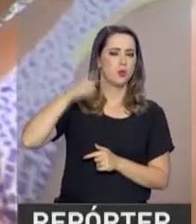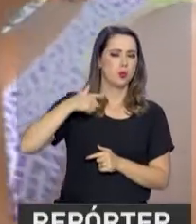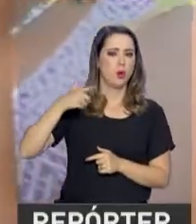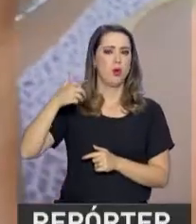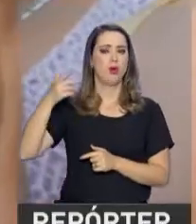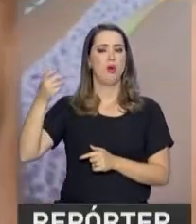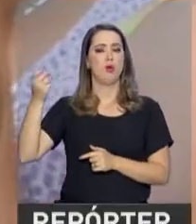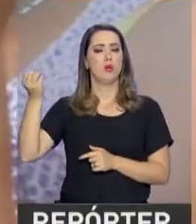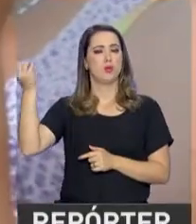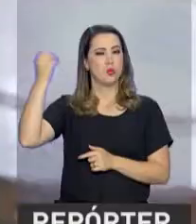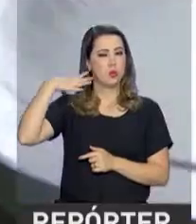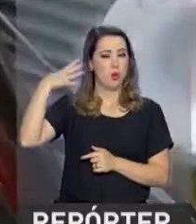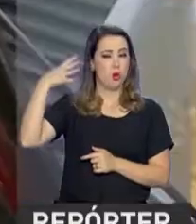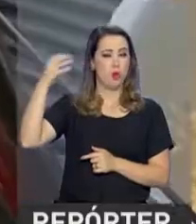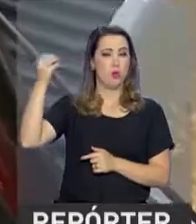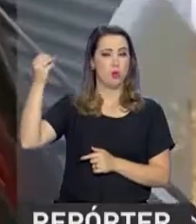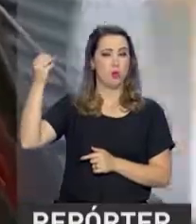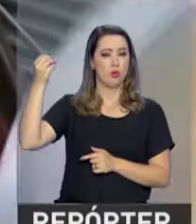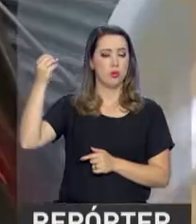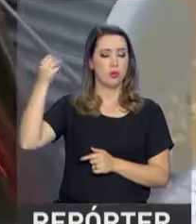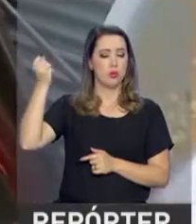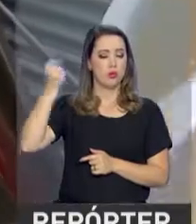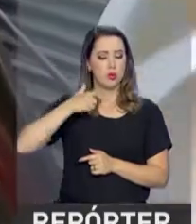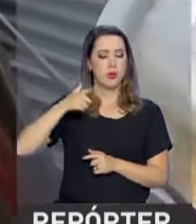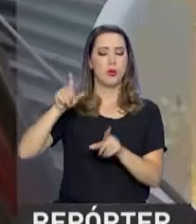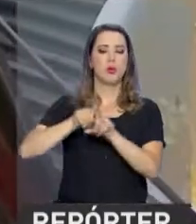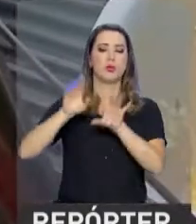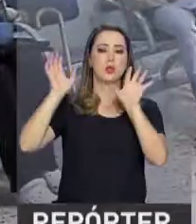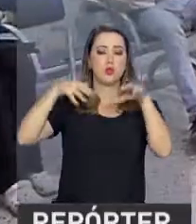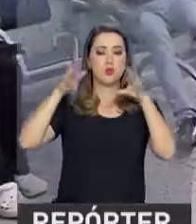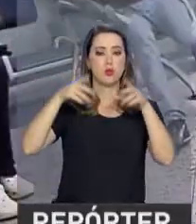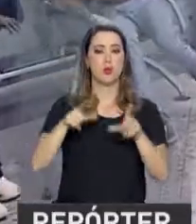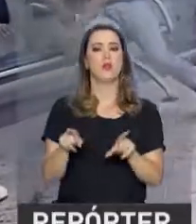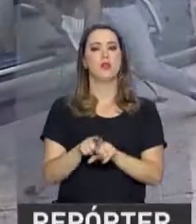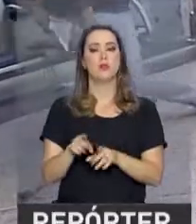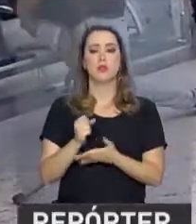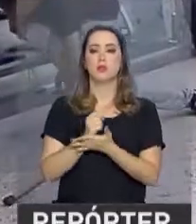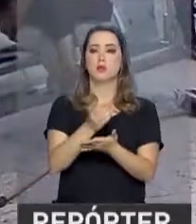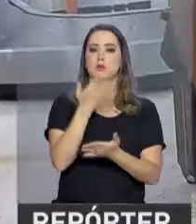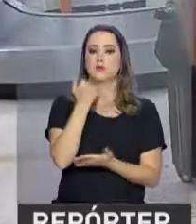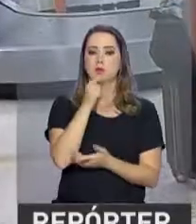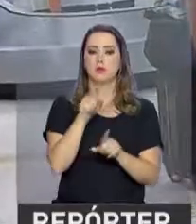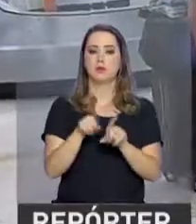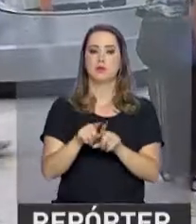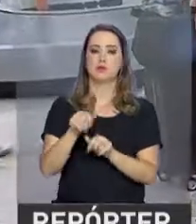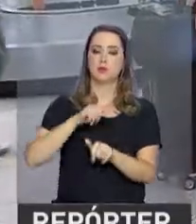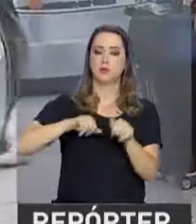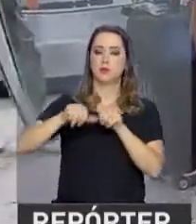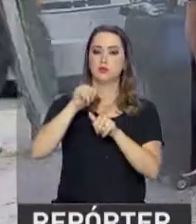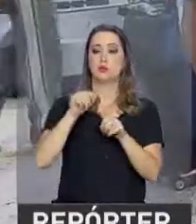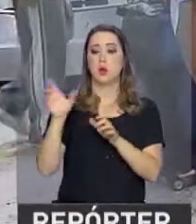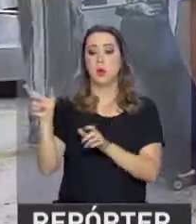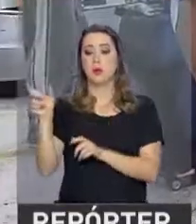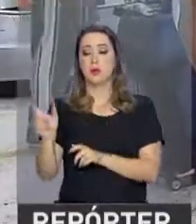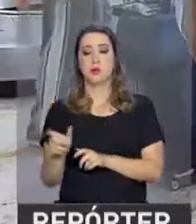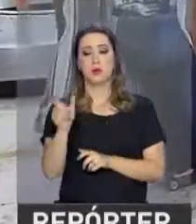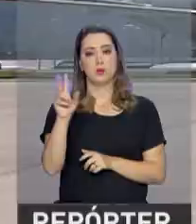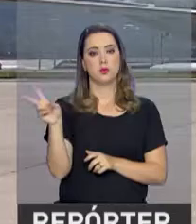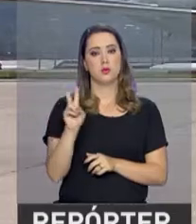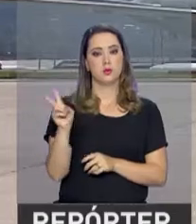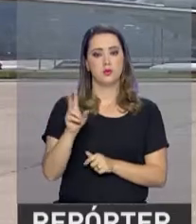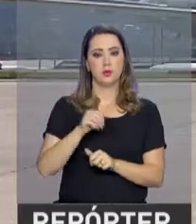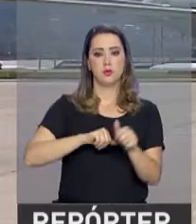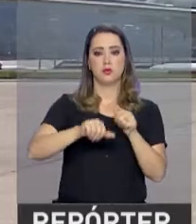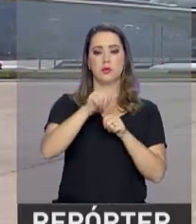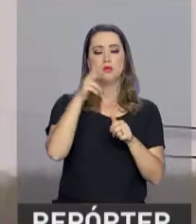enfim estamos atuando lá também com a alimentação e com a remoção de venezuelanos para outros estados